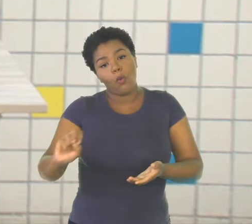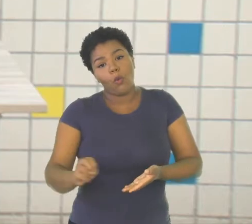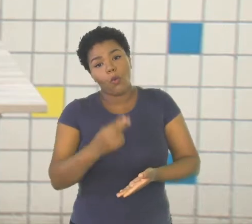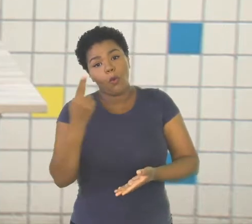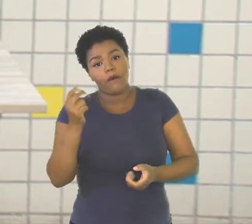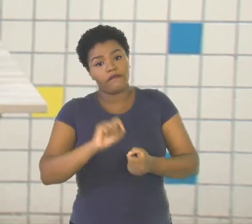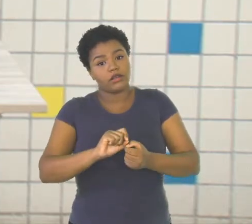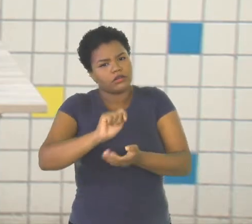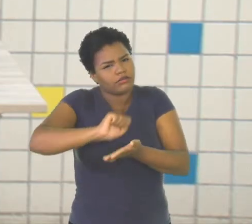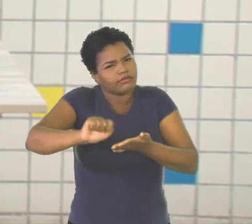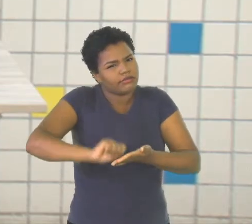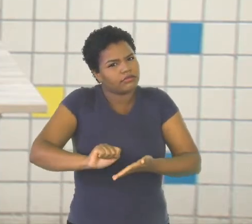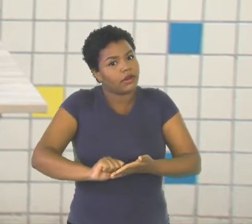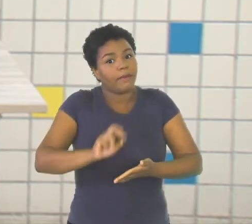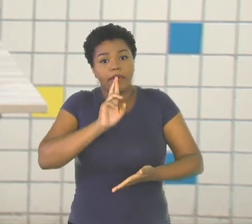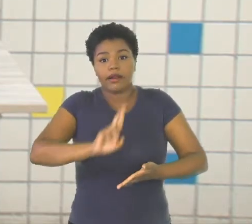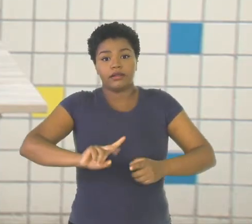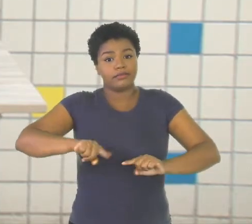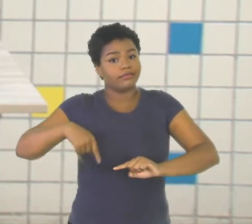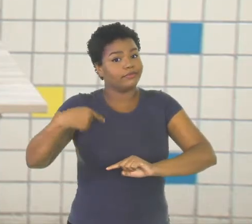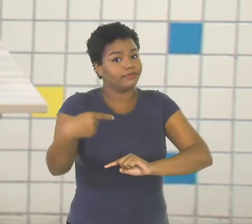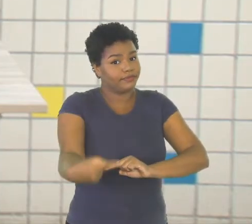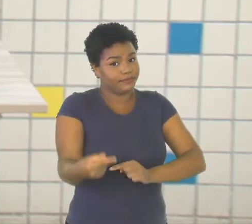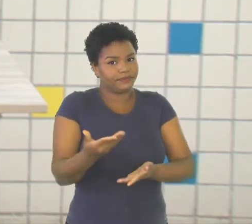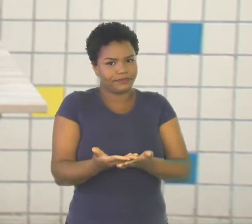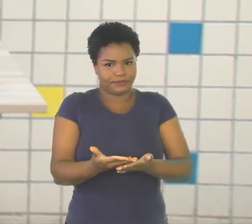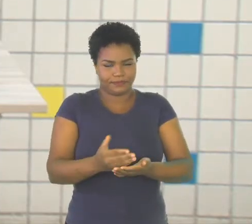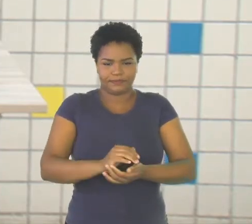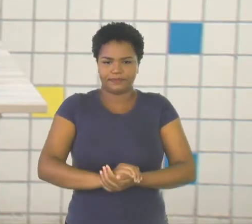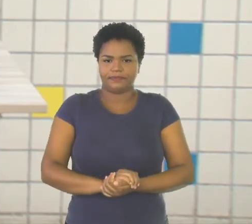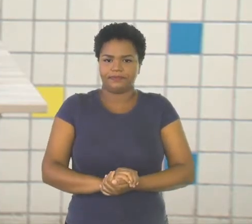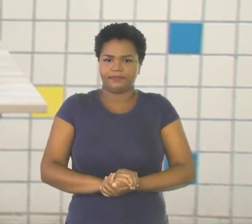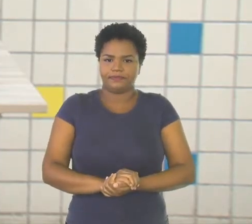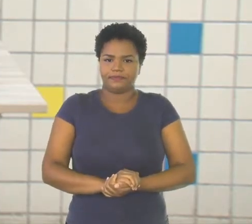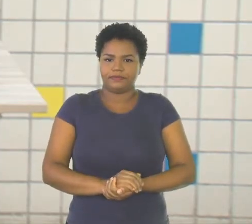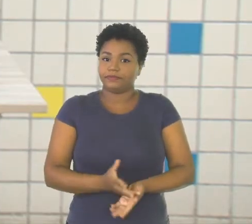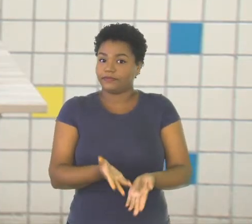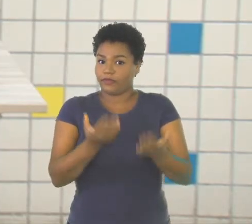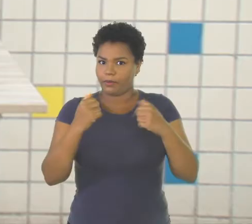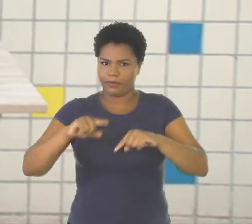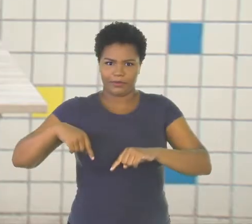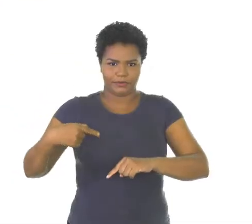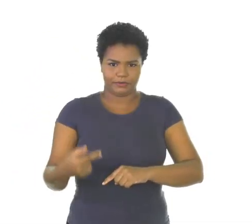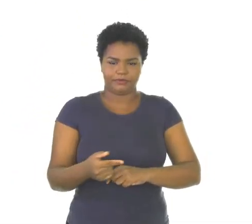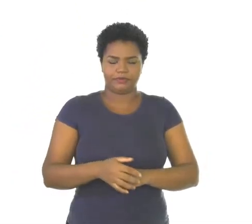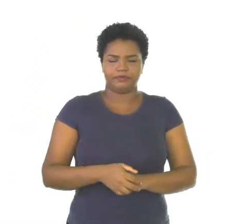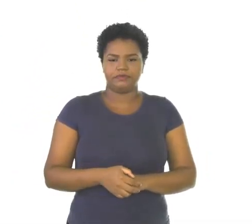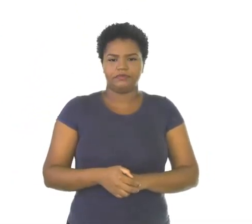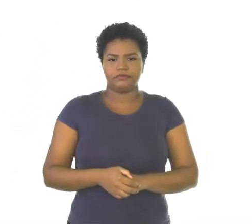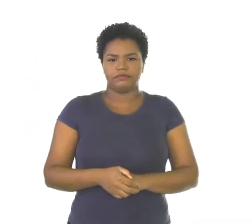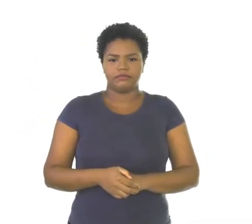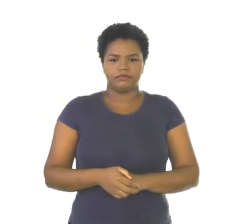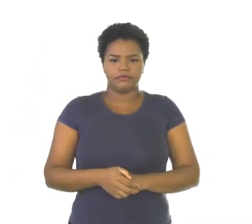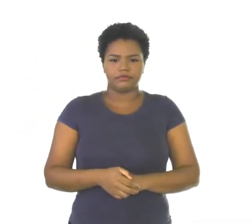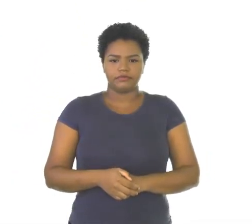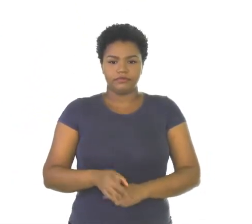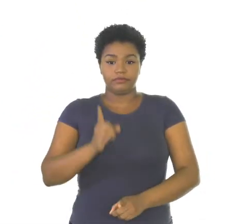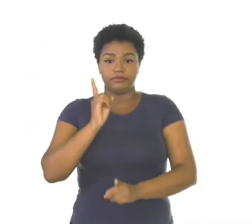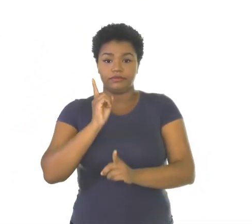suas anotações para responder depois da aula. Vamos lá para o próximo. Encontre